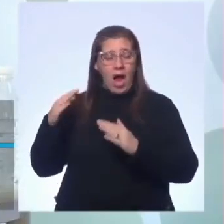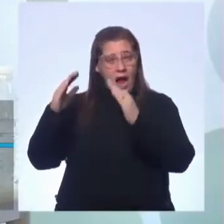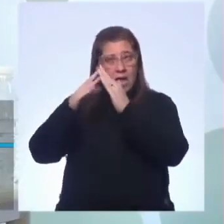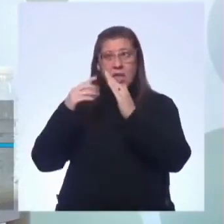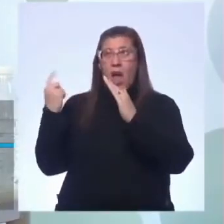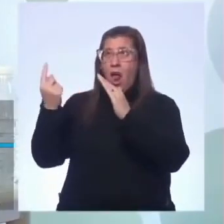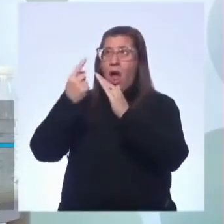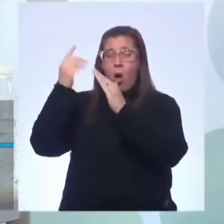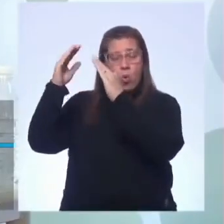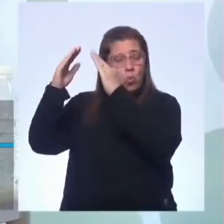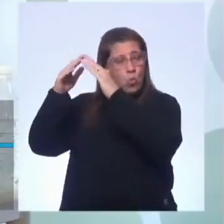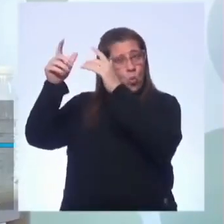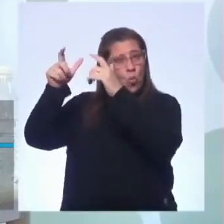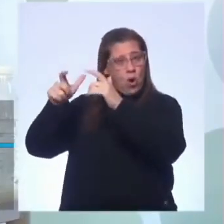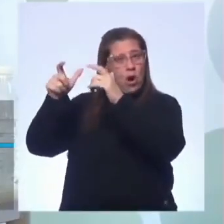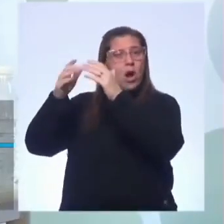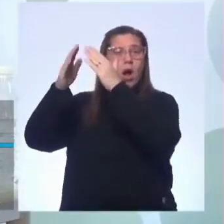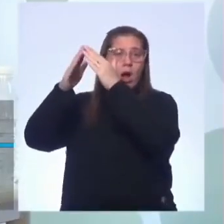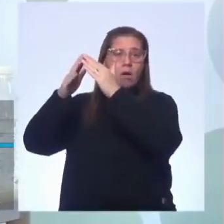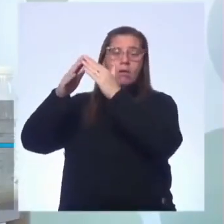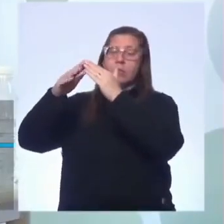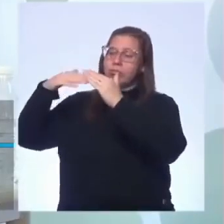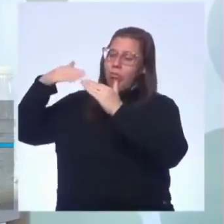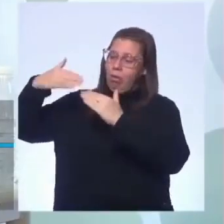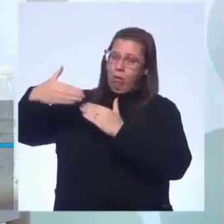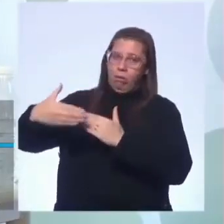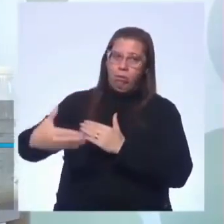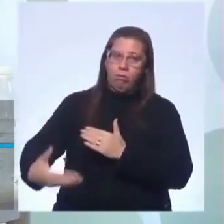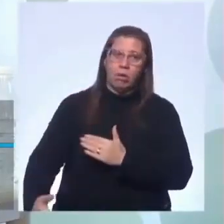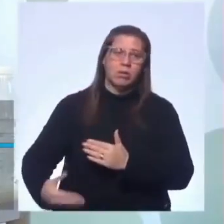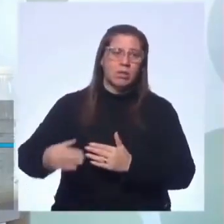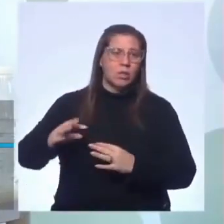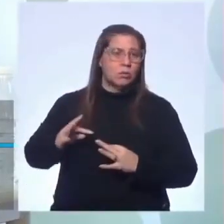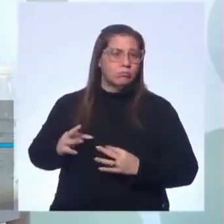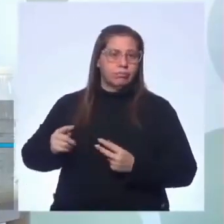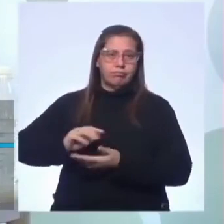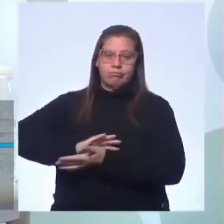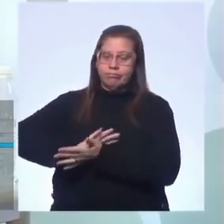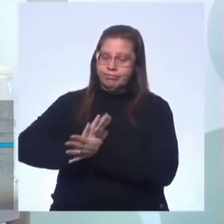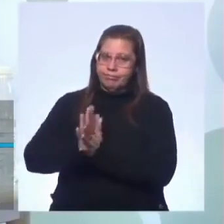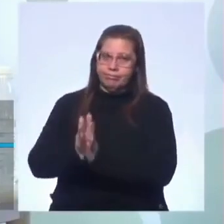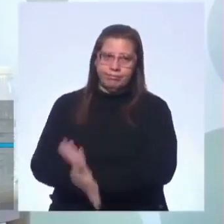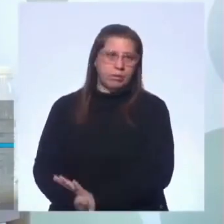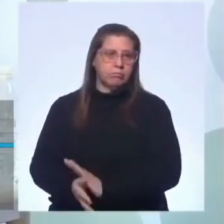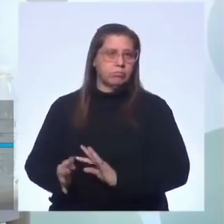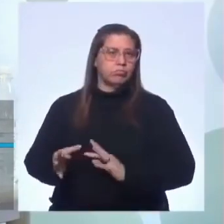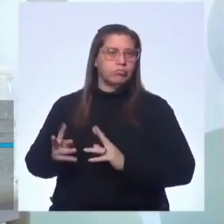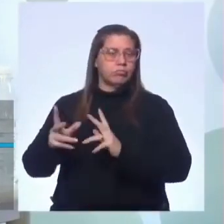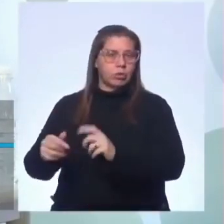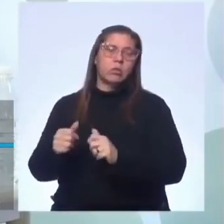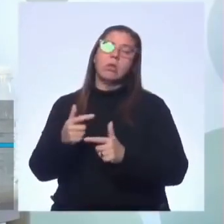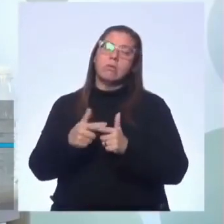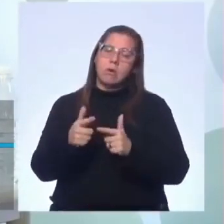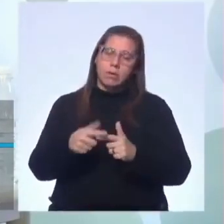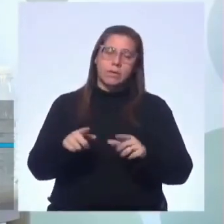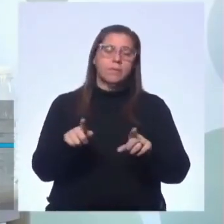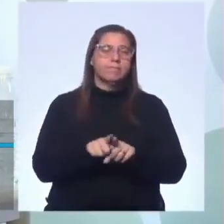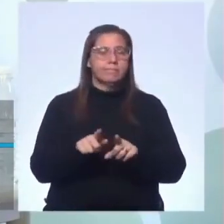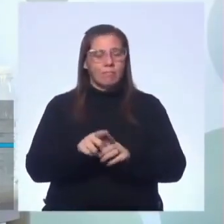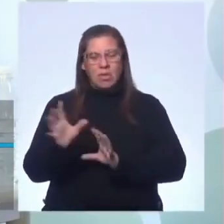de cair, né, e fazer o efeito dominó, levar as outras que estão mais abaixo aí. Também é um problema aí, né,